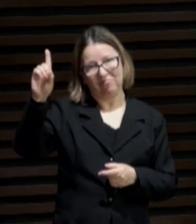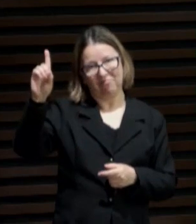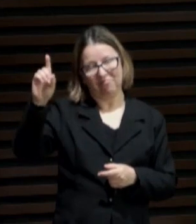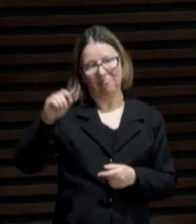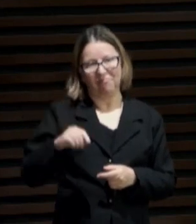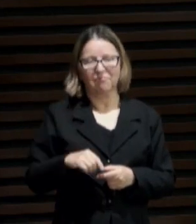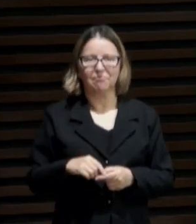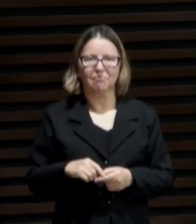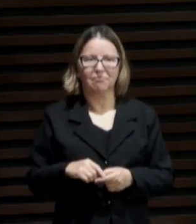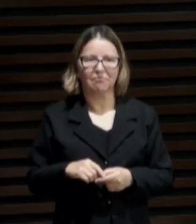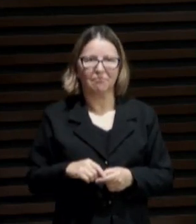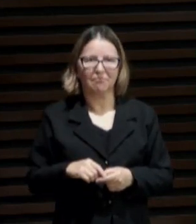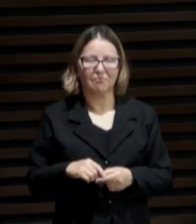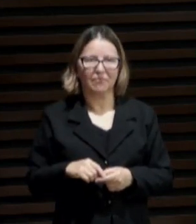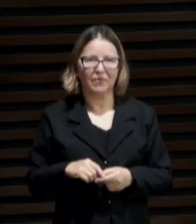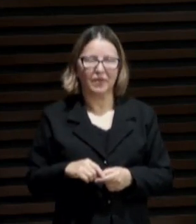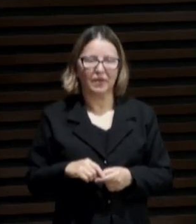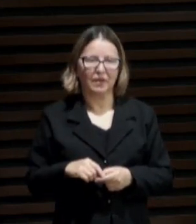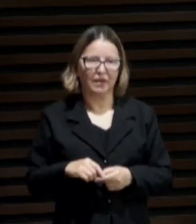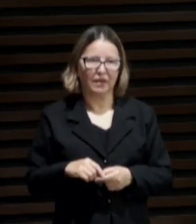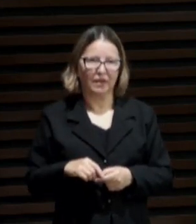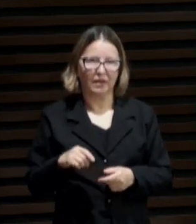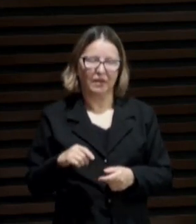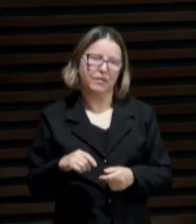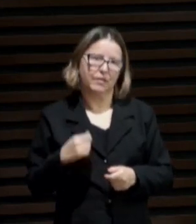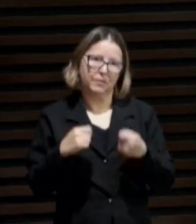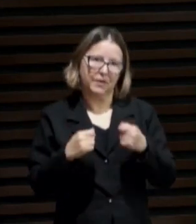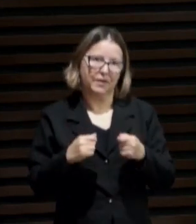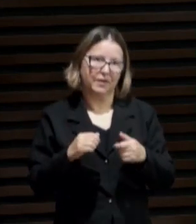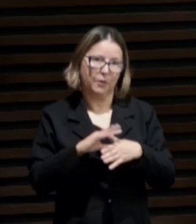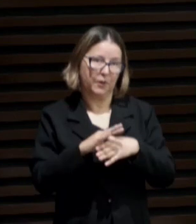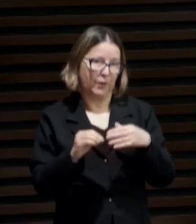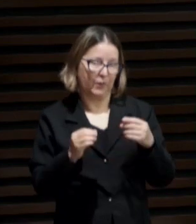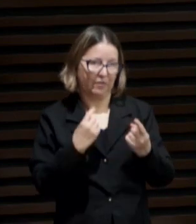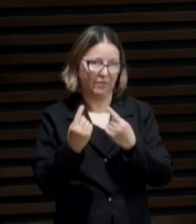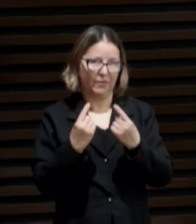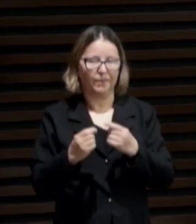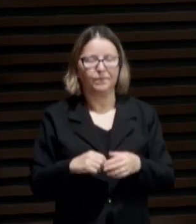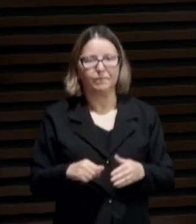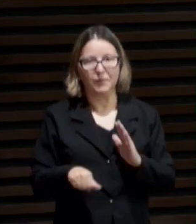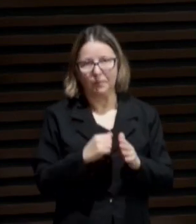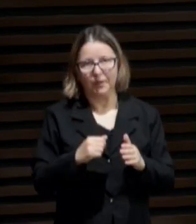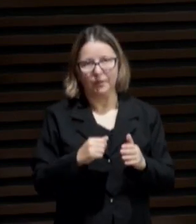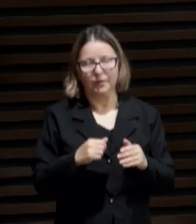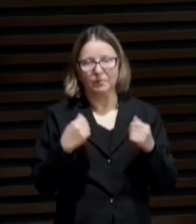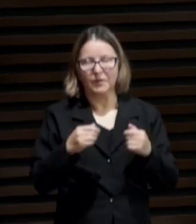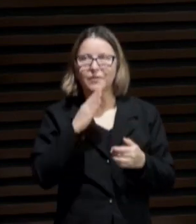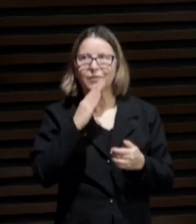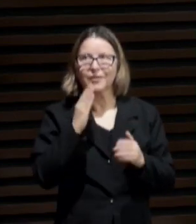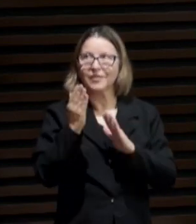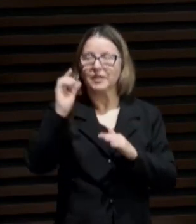para ser curados. Então, primeira coisa, preciso reconhecer diante de Deus que